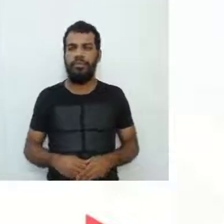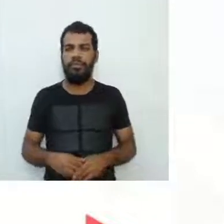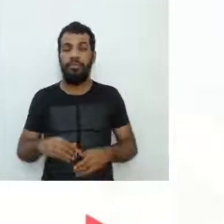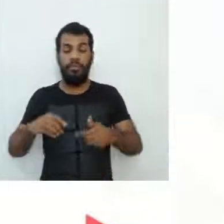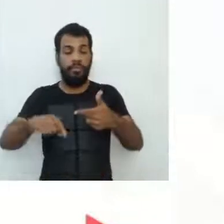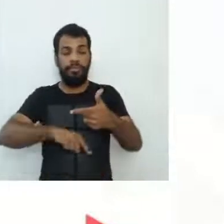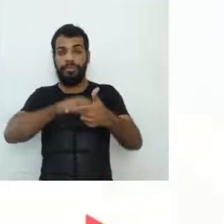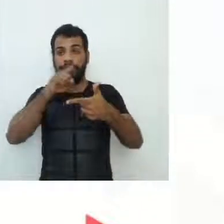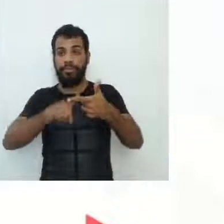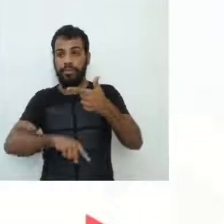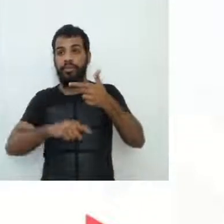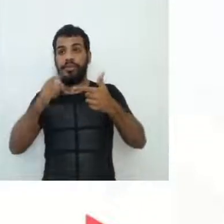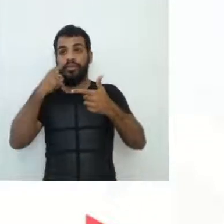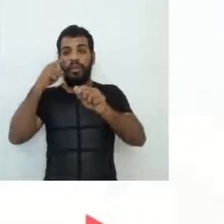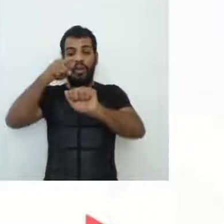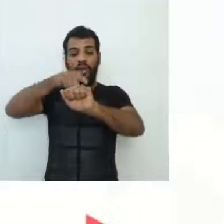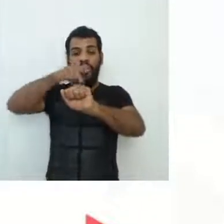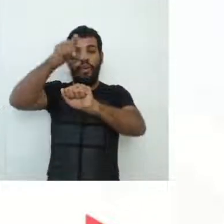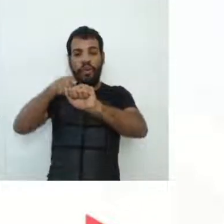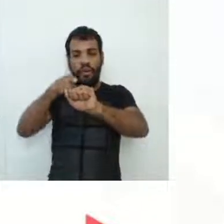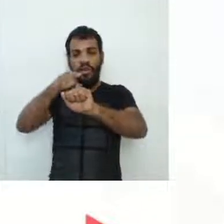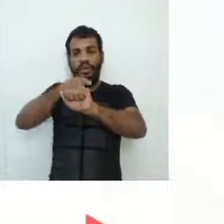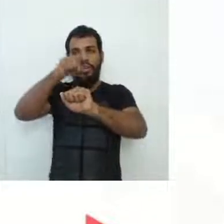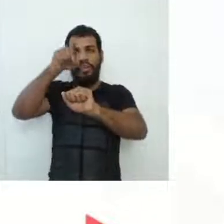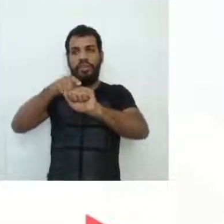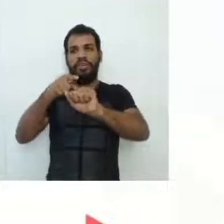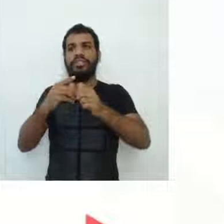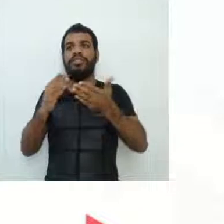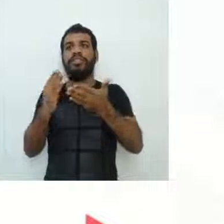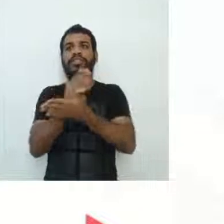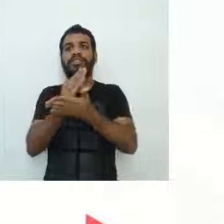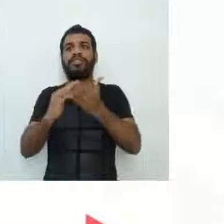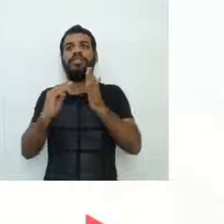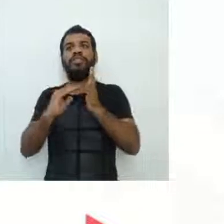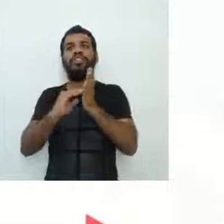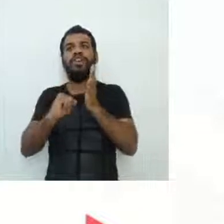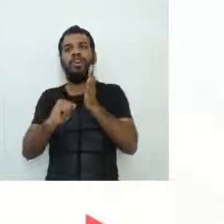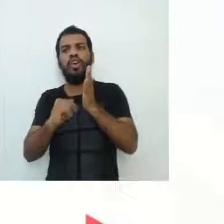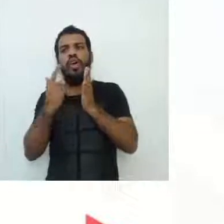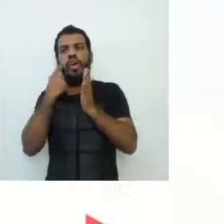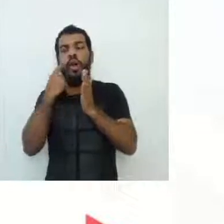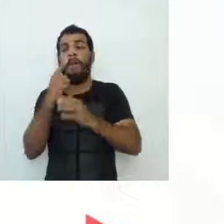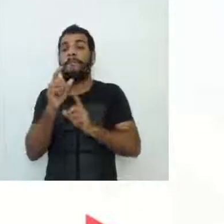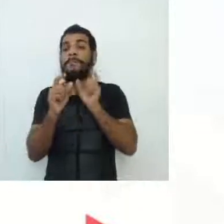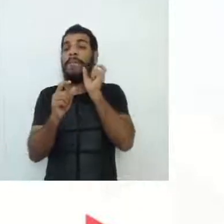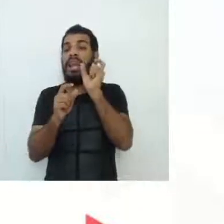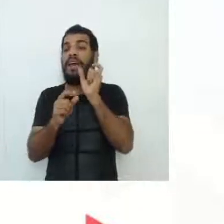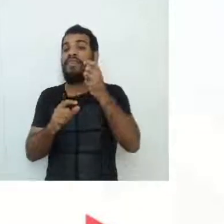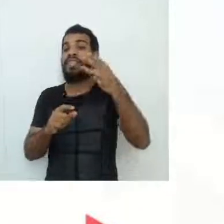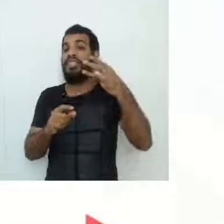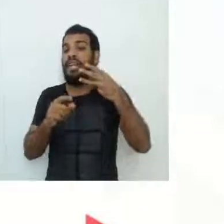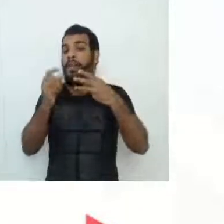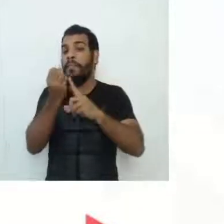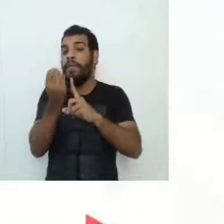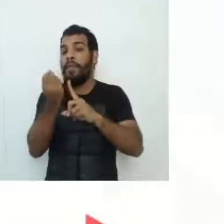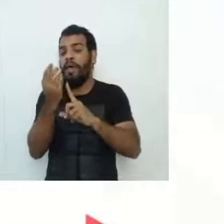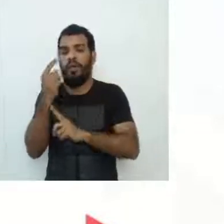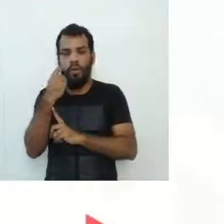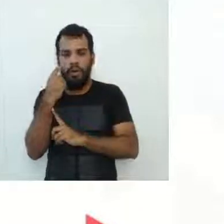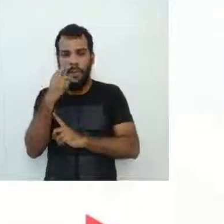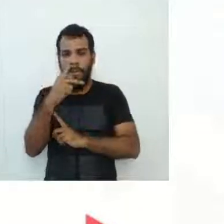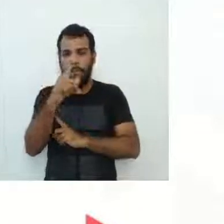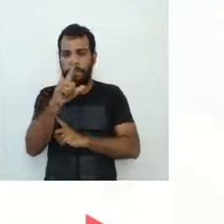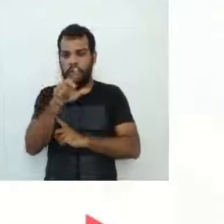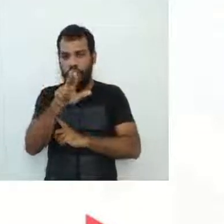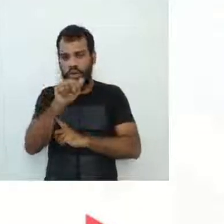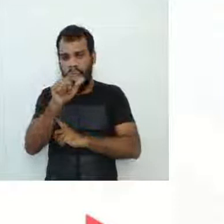acento circunflexo nas palavras de terceira pessoa do plural. Observa, os verbos referentes à terceira pessoa